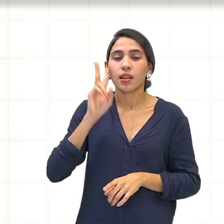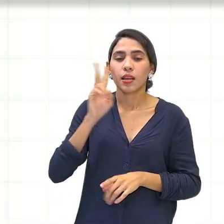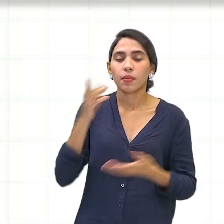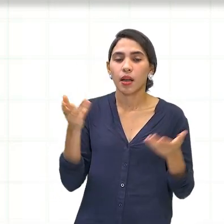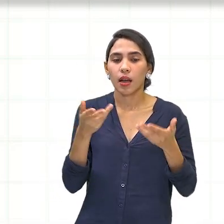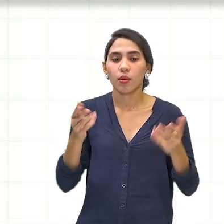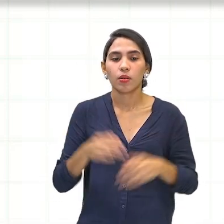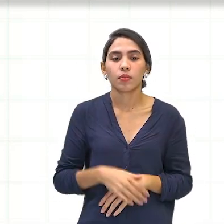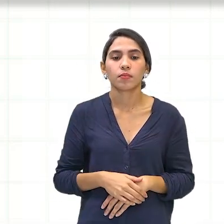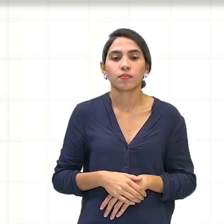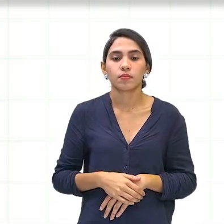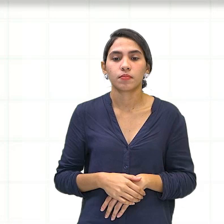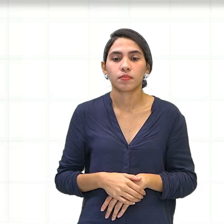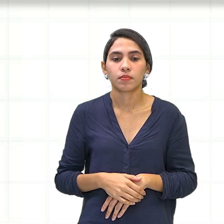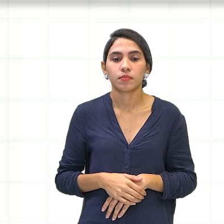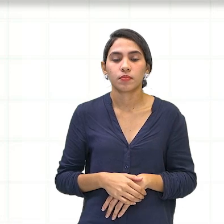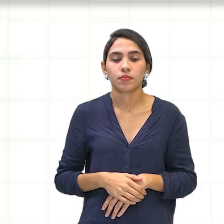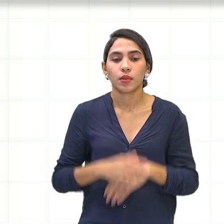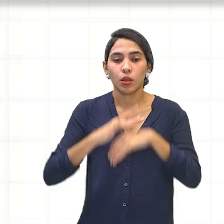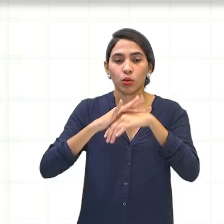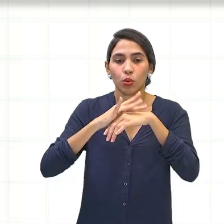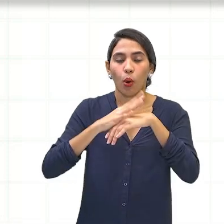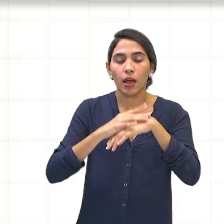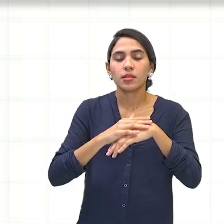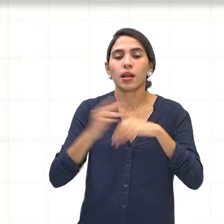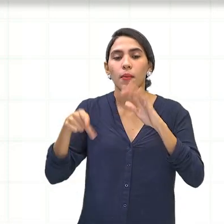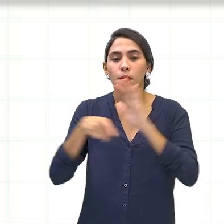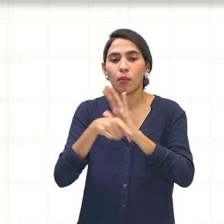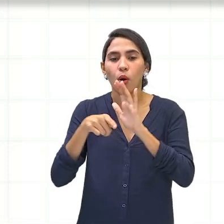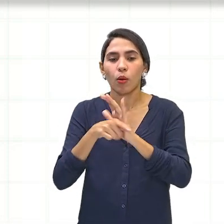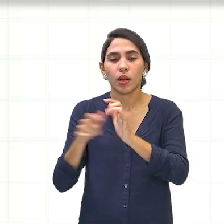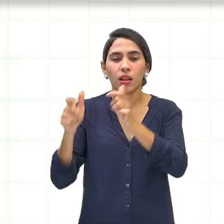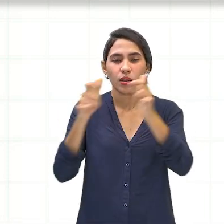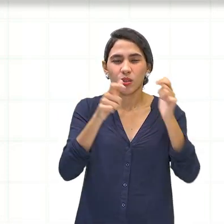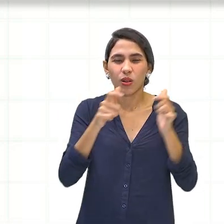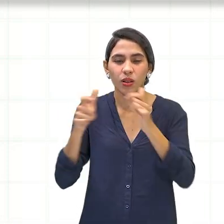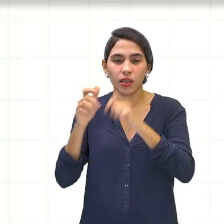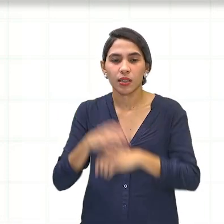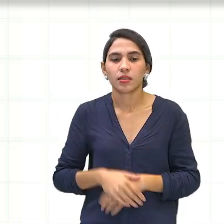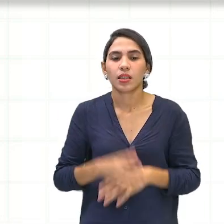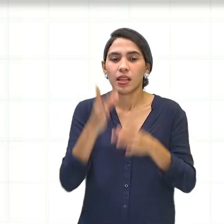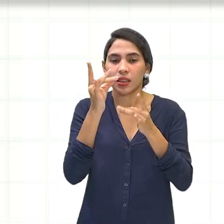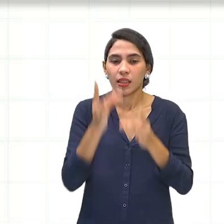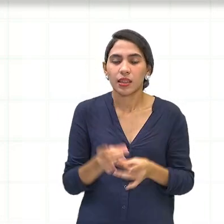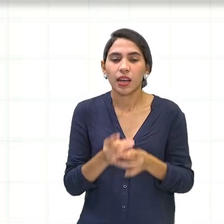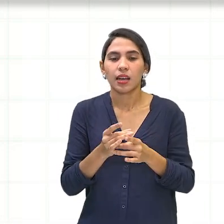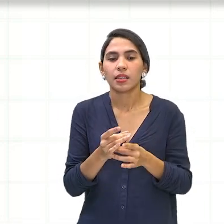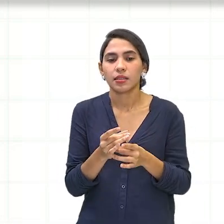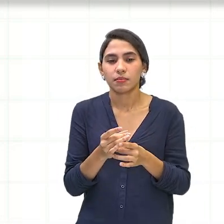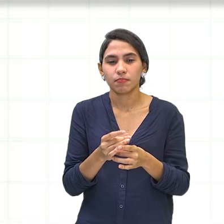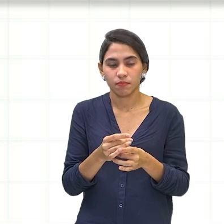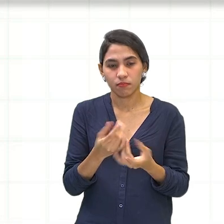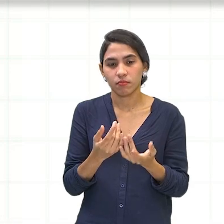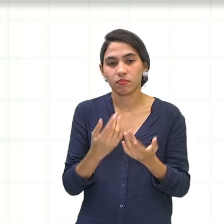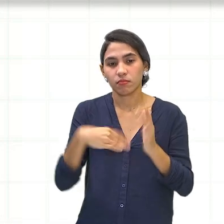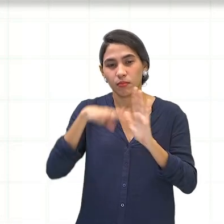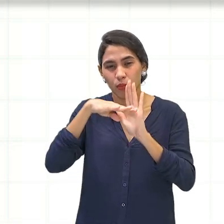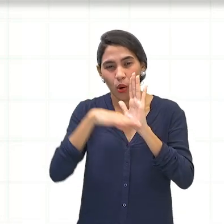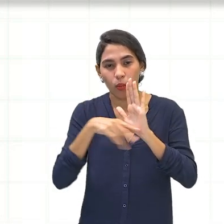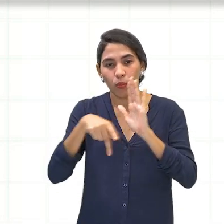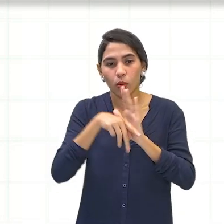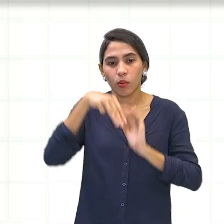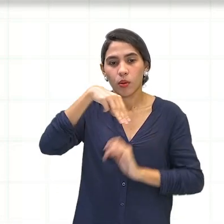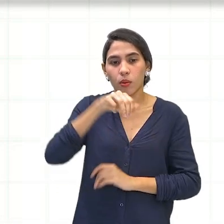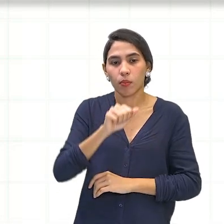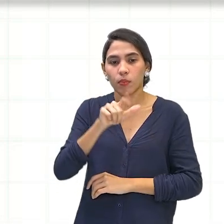mais agora sobre as doenças tropicais, né? E a gente vai ver um pouco mais de detalhes ali sobre a malária. A malária é